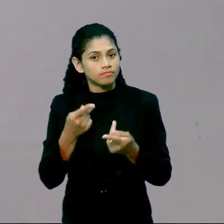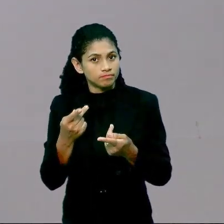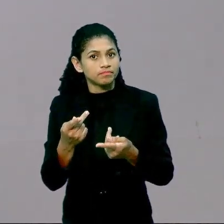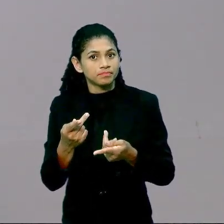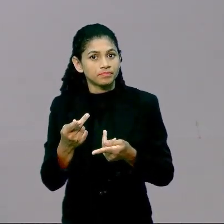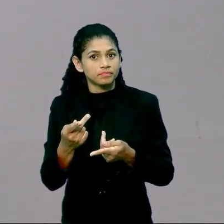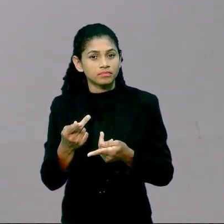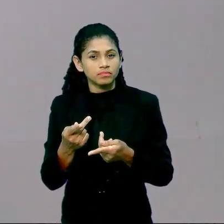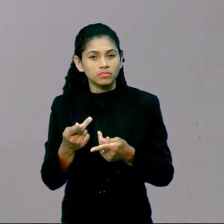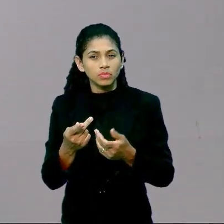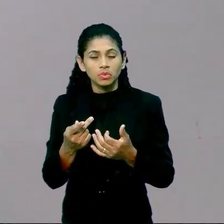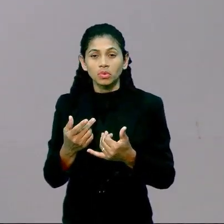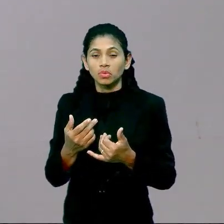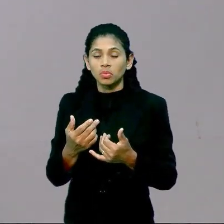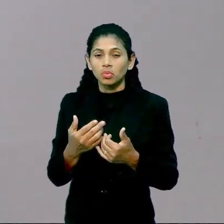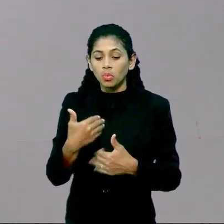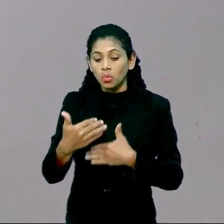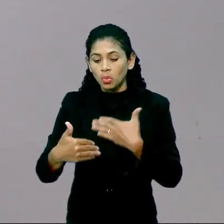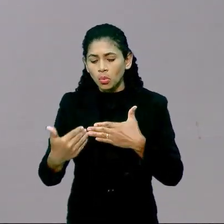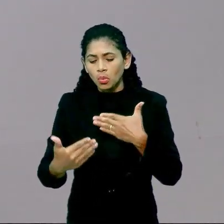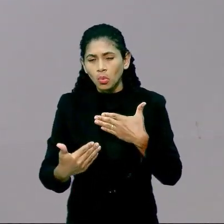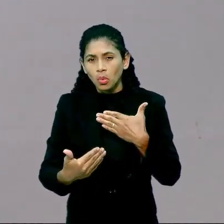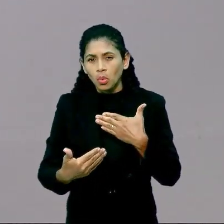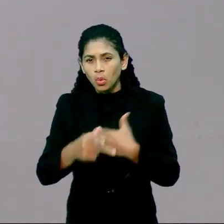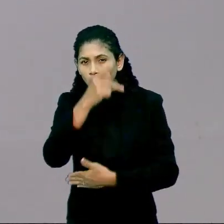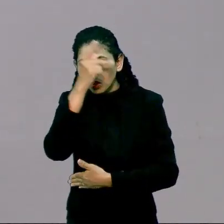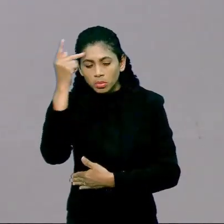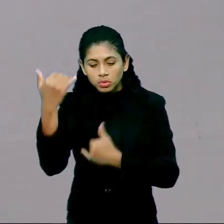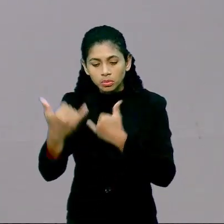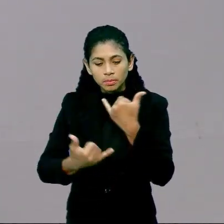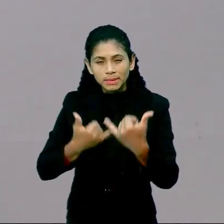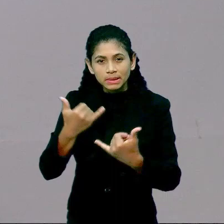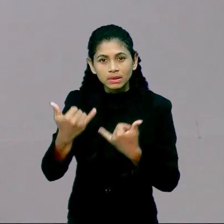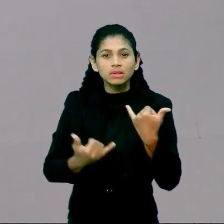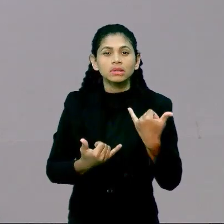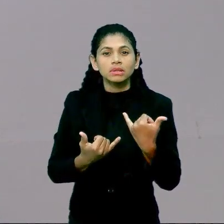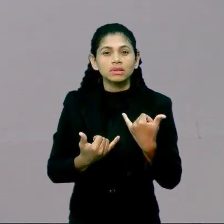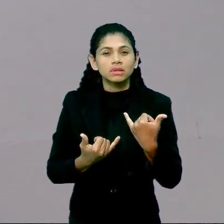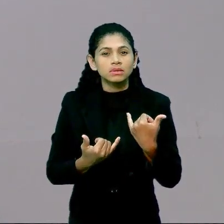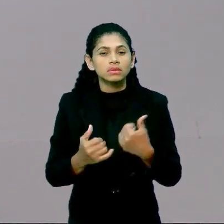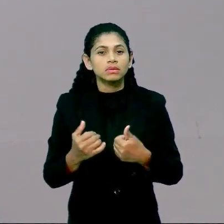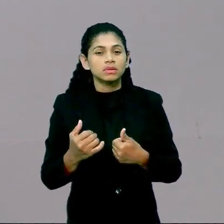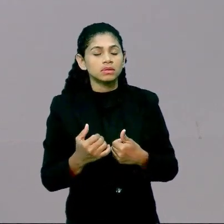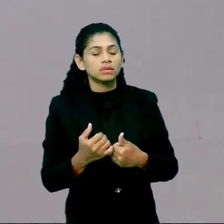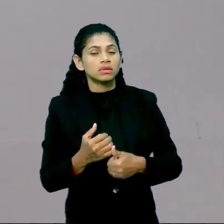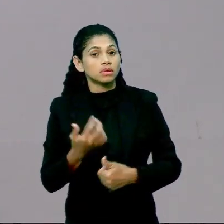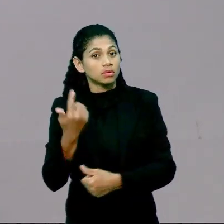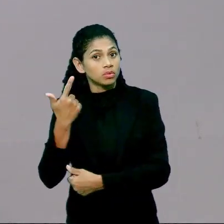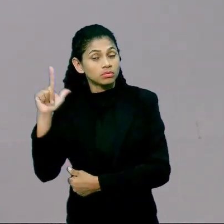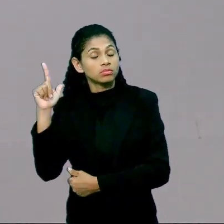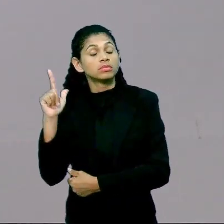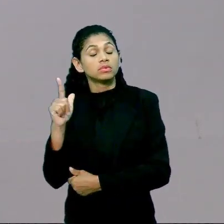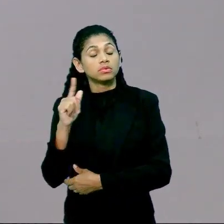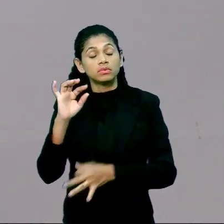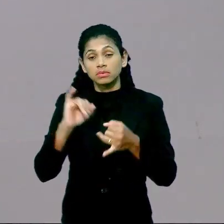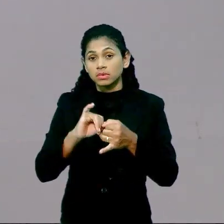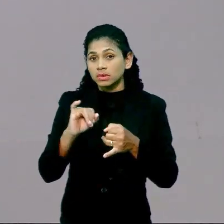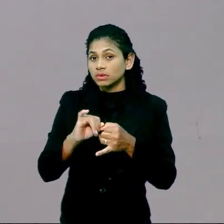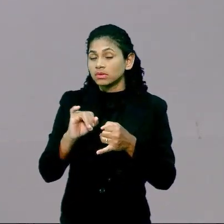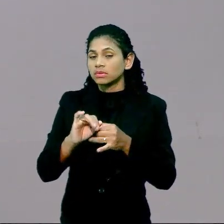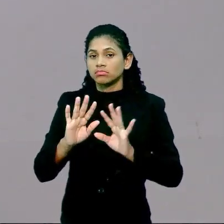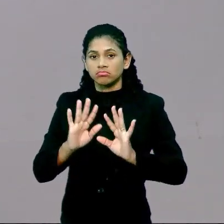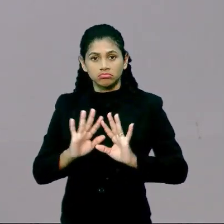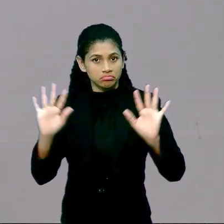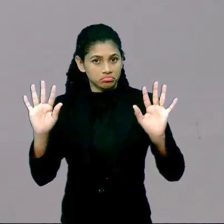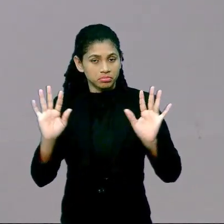enquanto entretia, iludia, ludibriava o povo, tranquilo? Então, a gente já tem gladiadores como lutadores, o circo